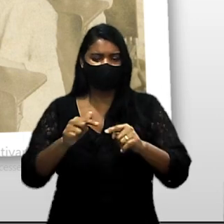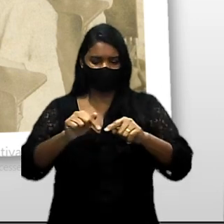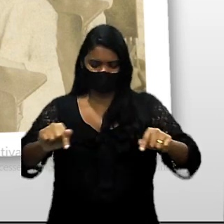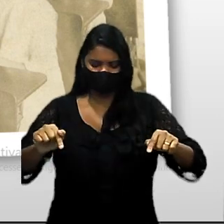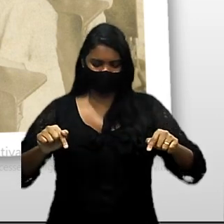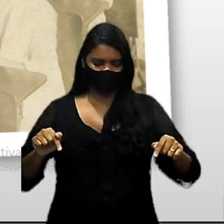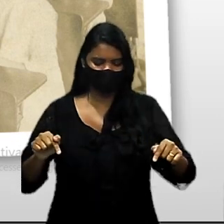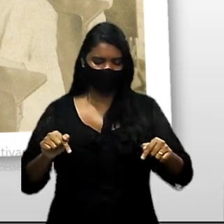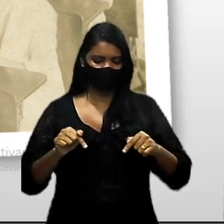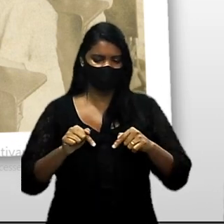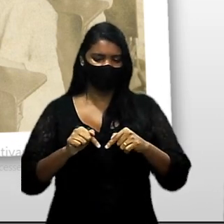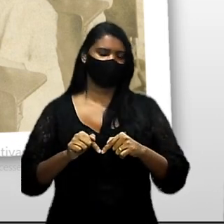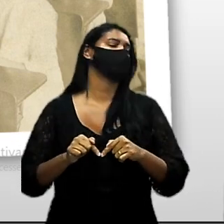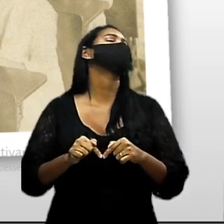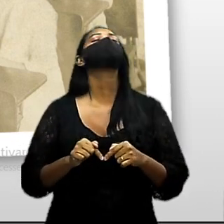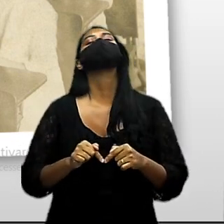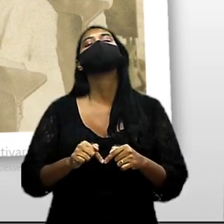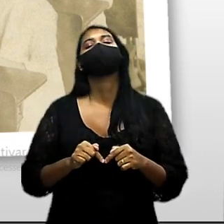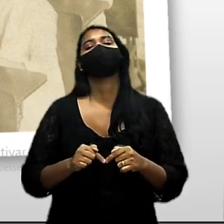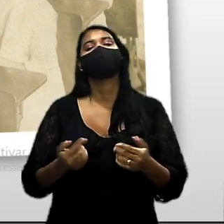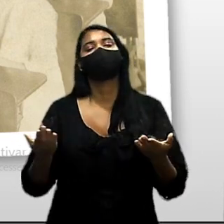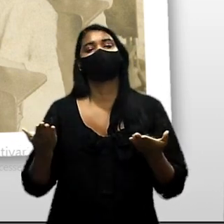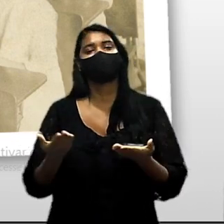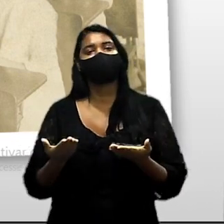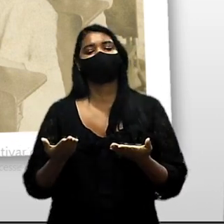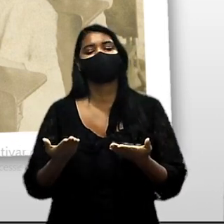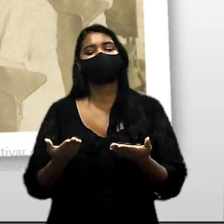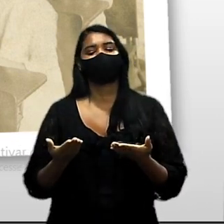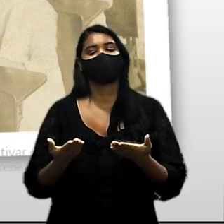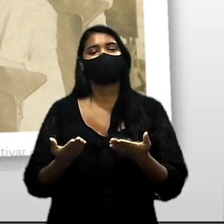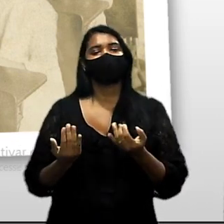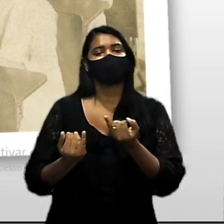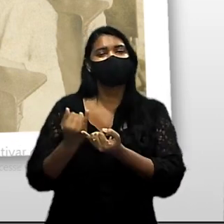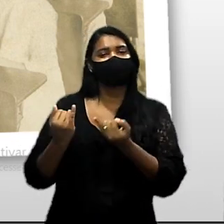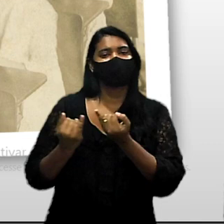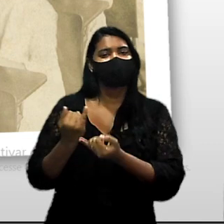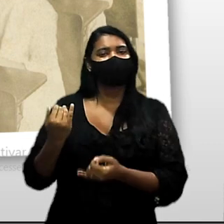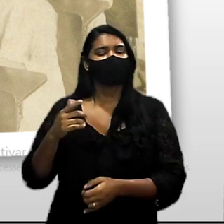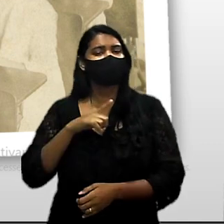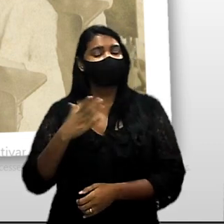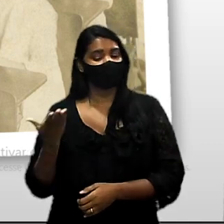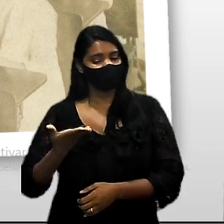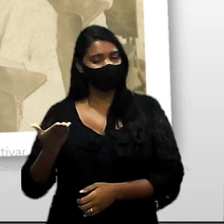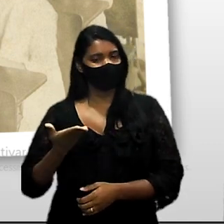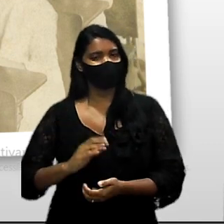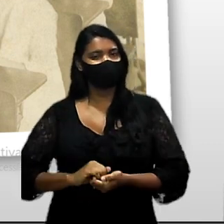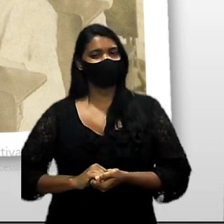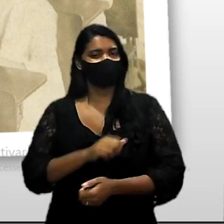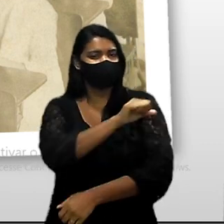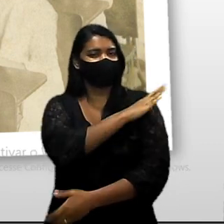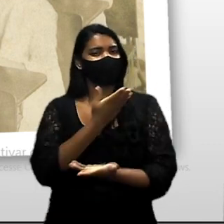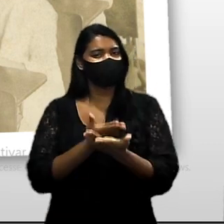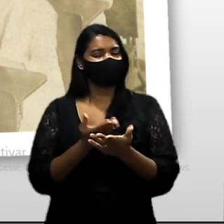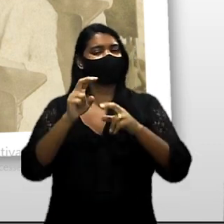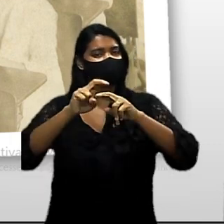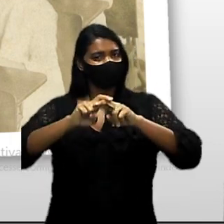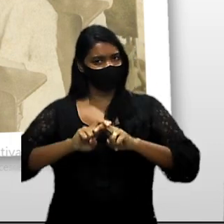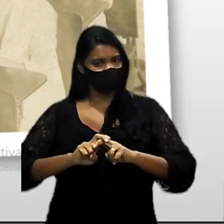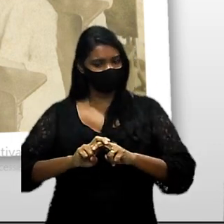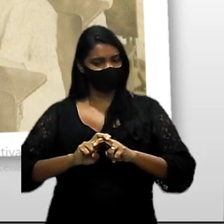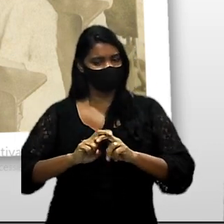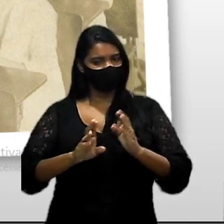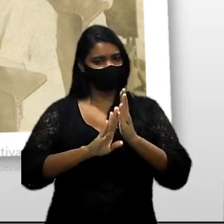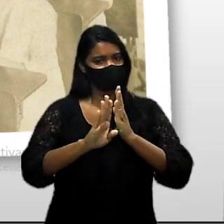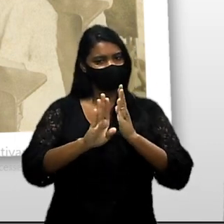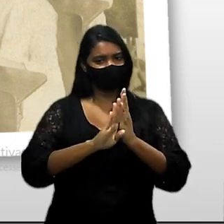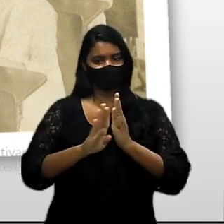certa maneira, ele ainda guarda uma certa similaridade com o que a gente tem hoje. Os alunos sentados em